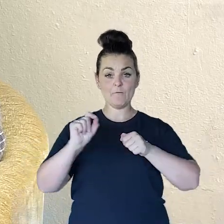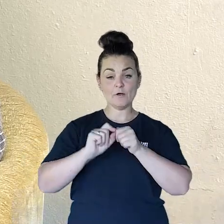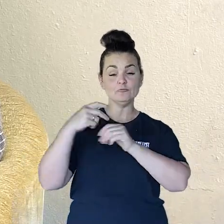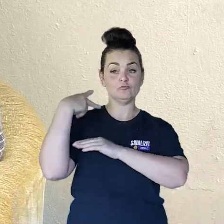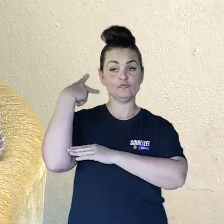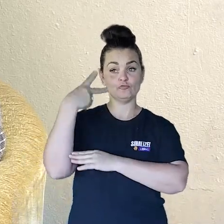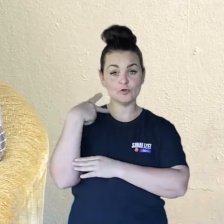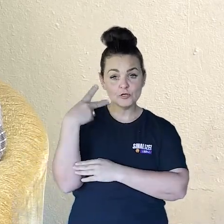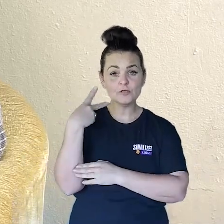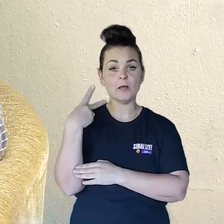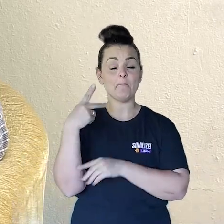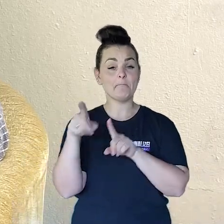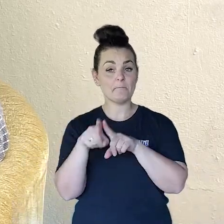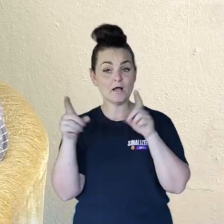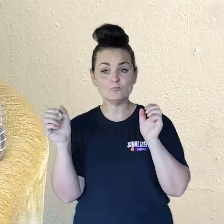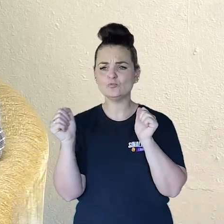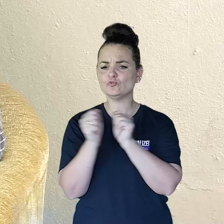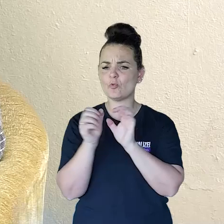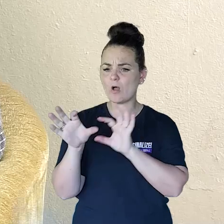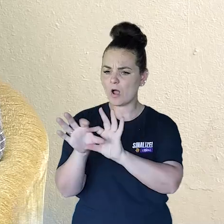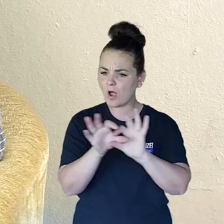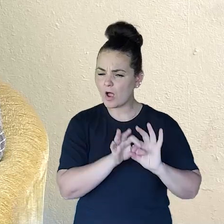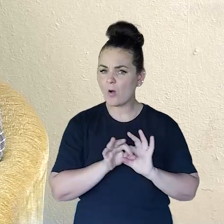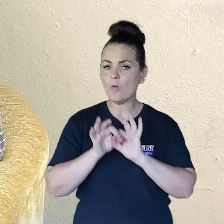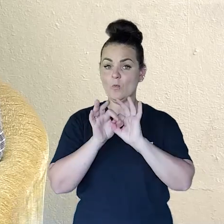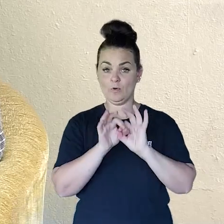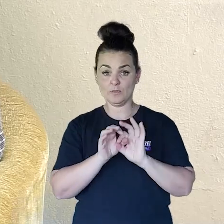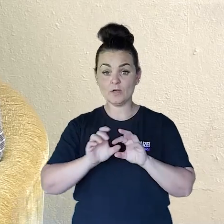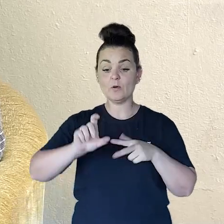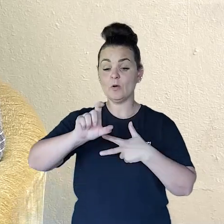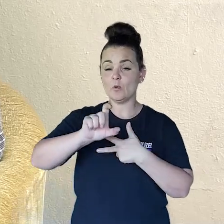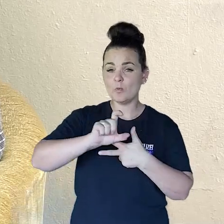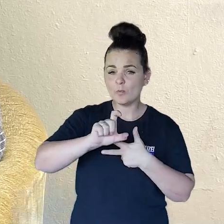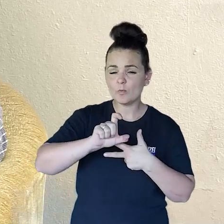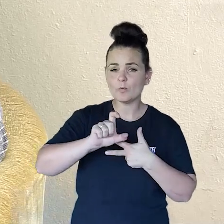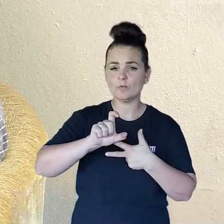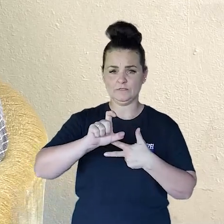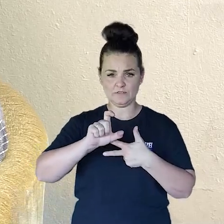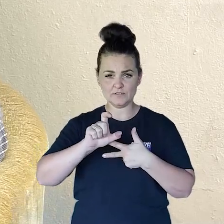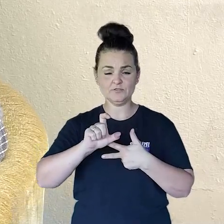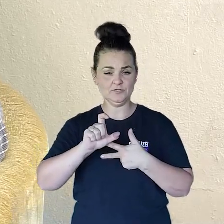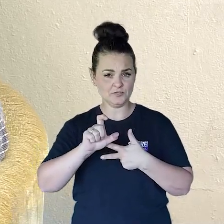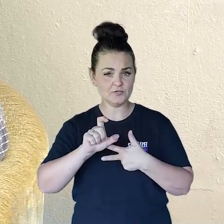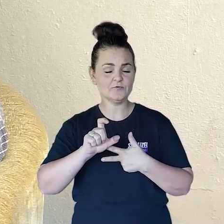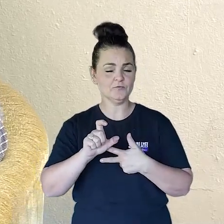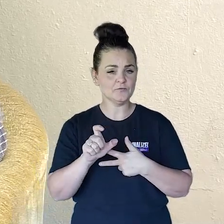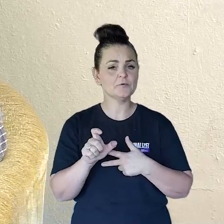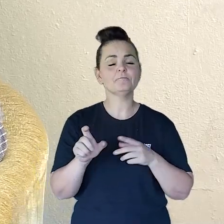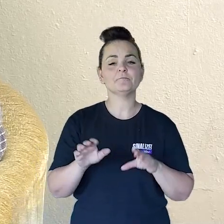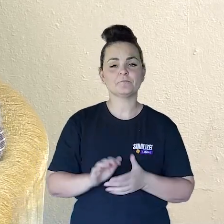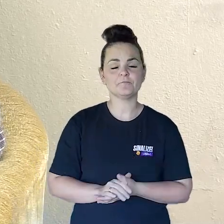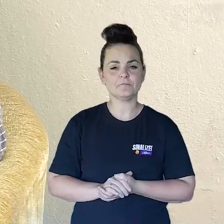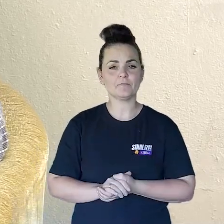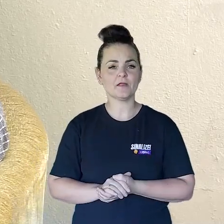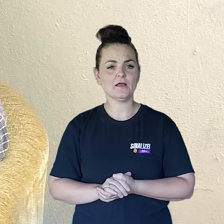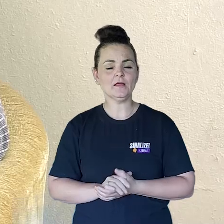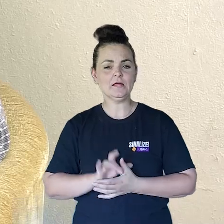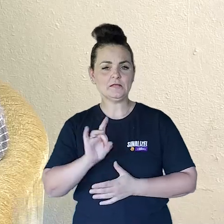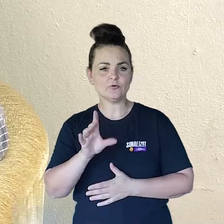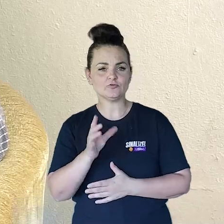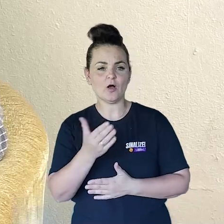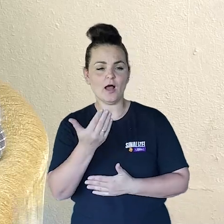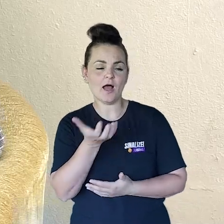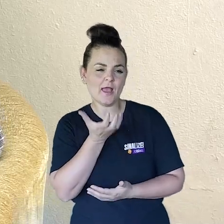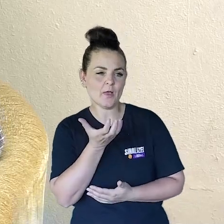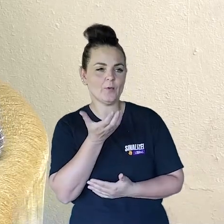trabalhos, sempre em harmonia com o executivo, mas uma harmonia que não venha a ser uma